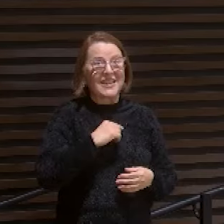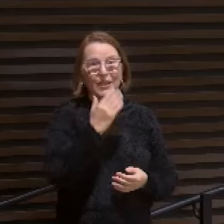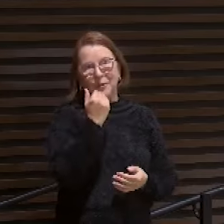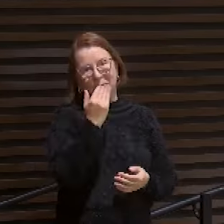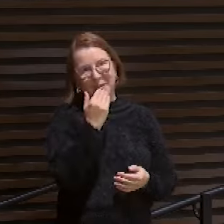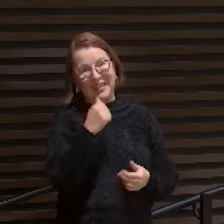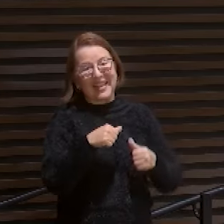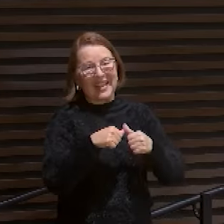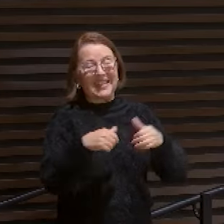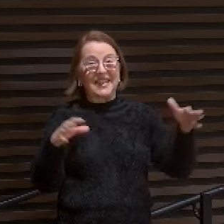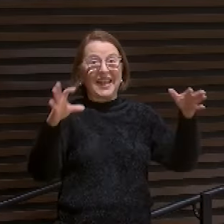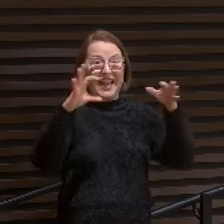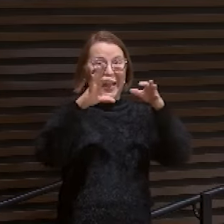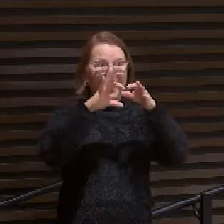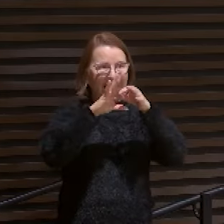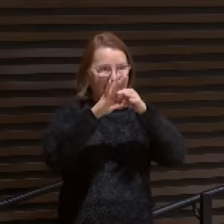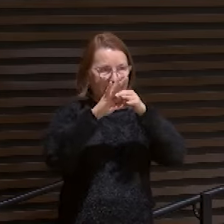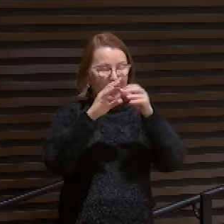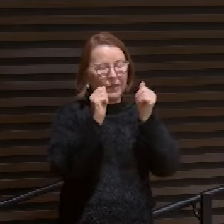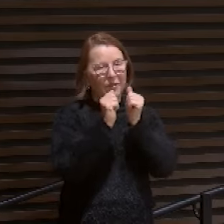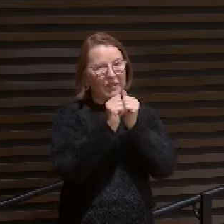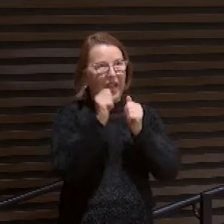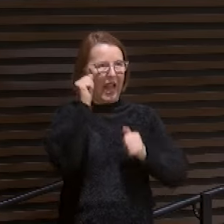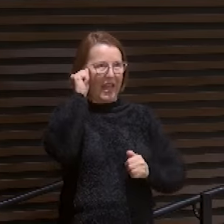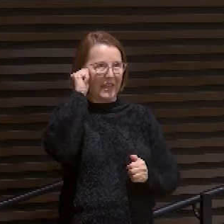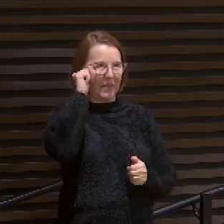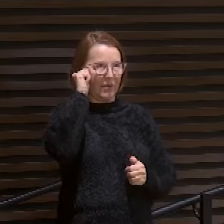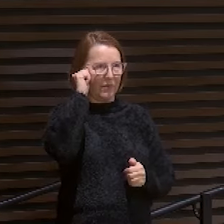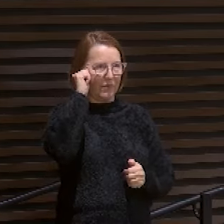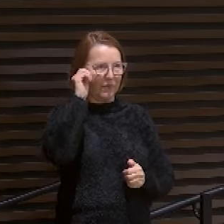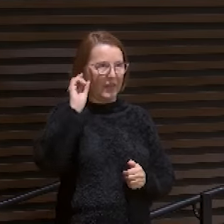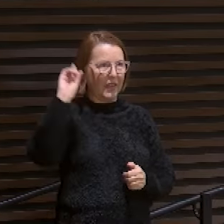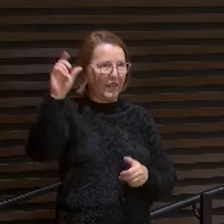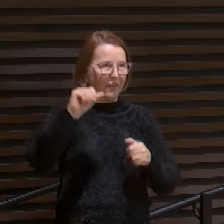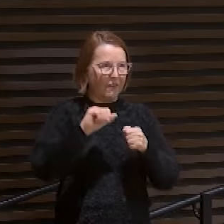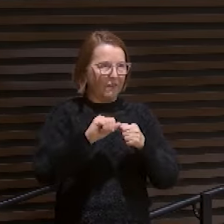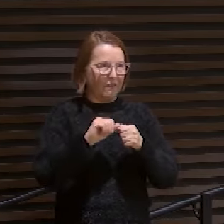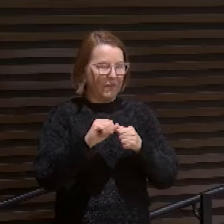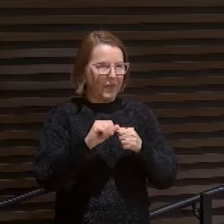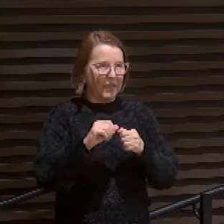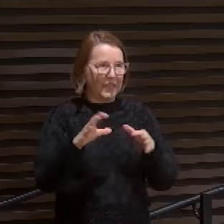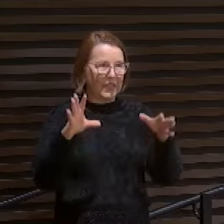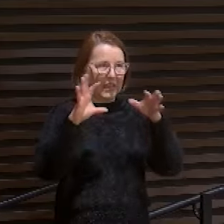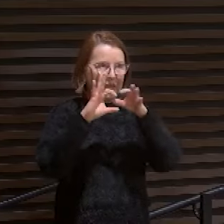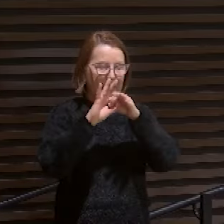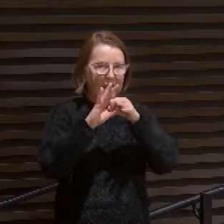aliança adâmica. Ele faz uma outra aliança com Noé.